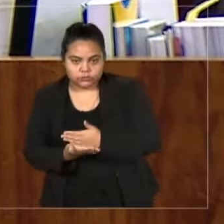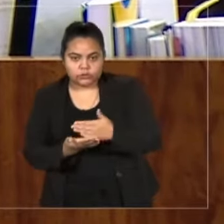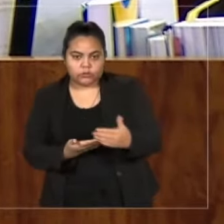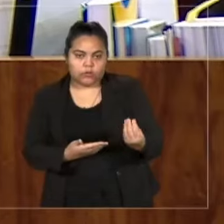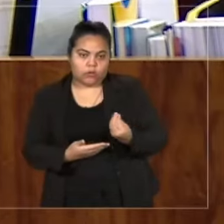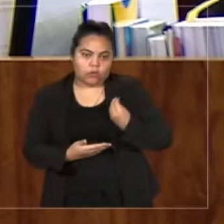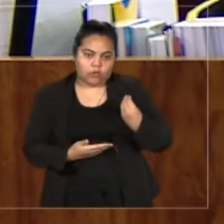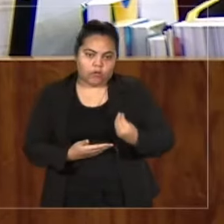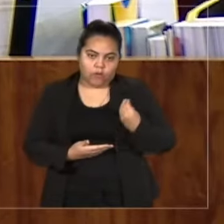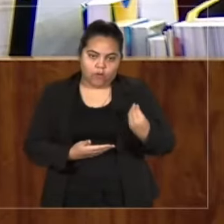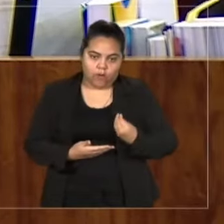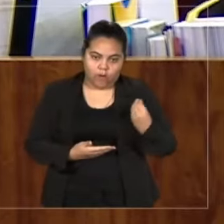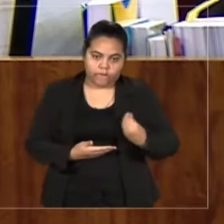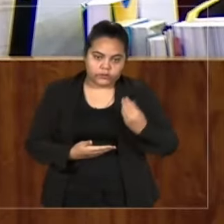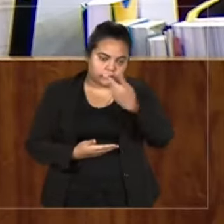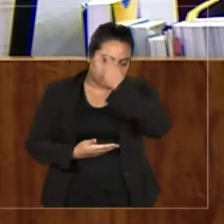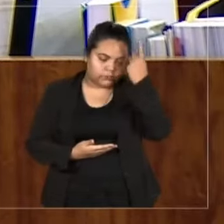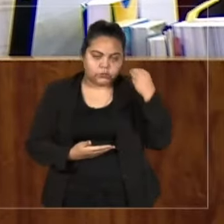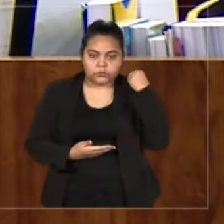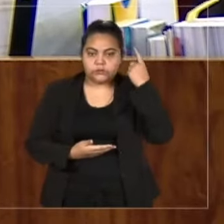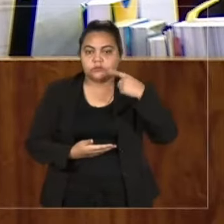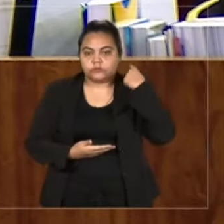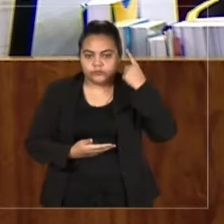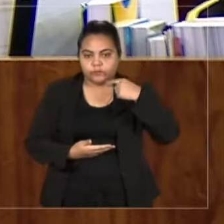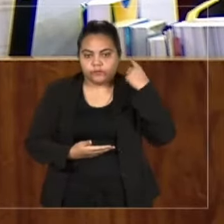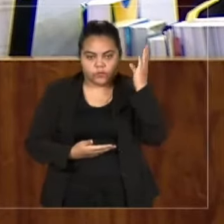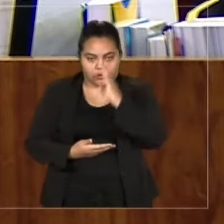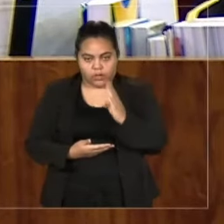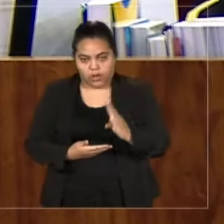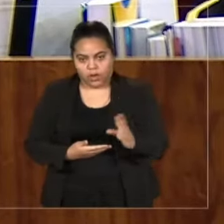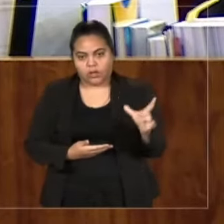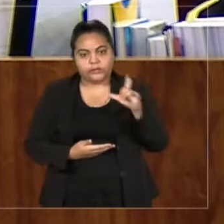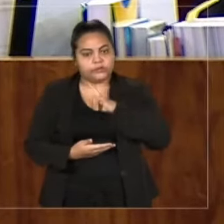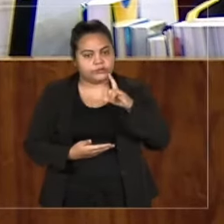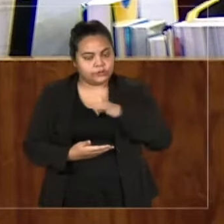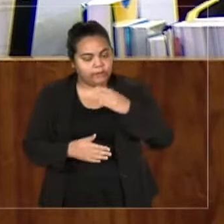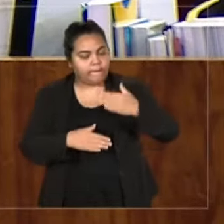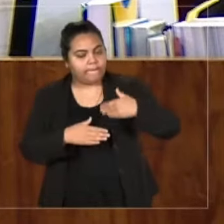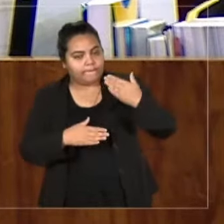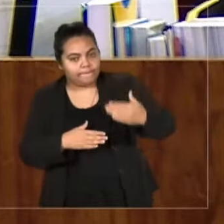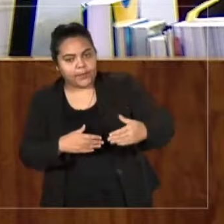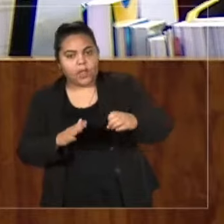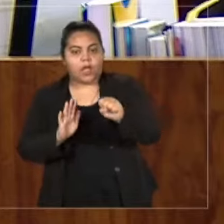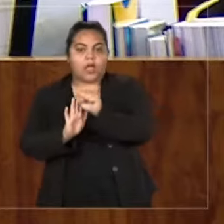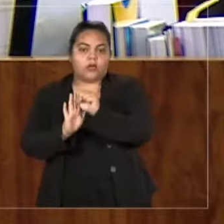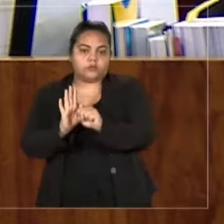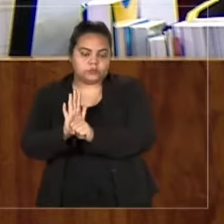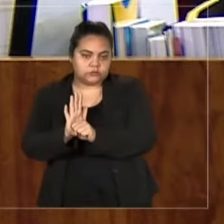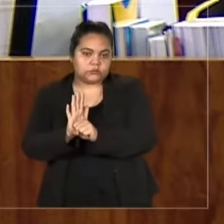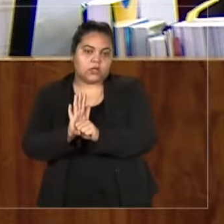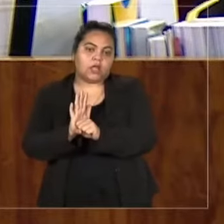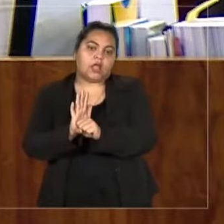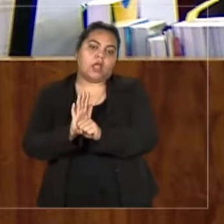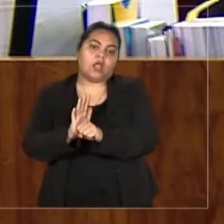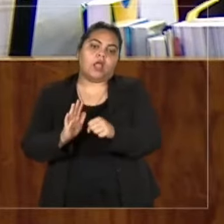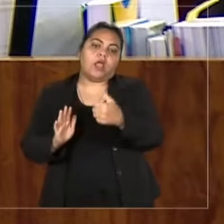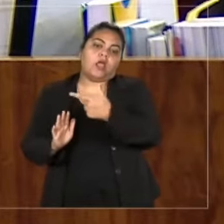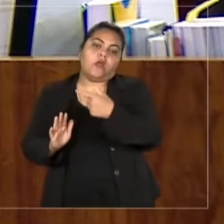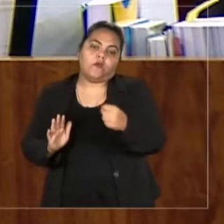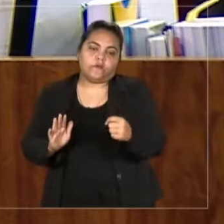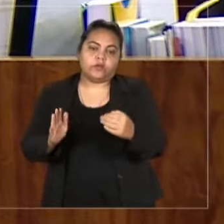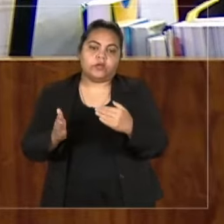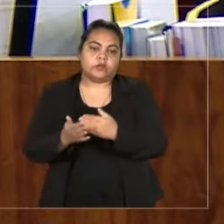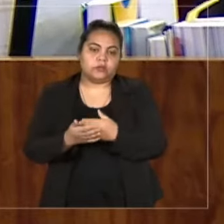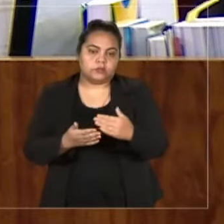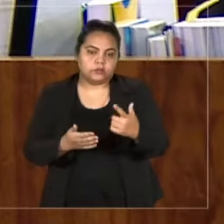vida com a presença de grandes advogados no Brasil, de ter passado o século XX, iniciado o século XX, passado o século